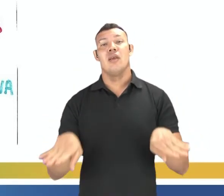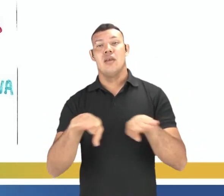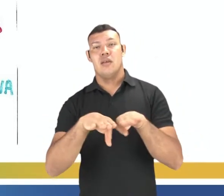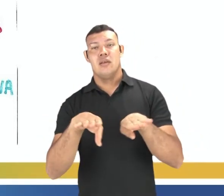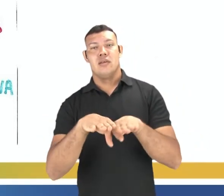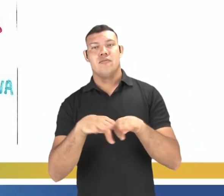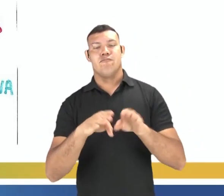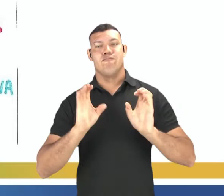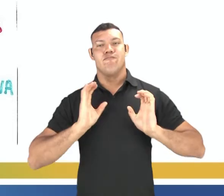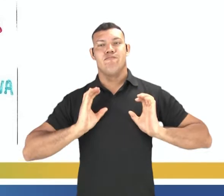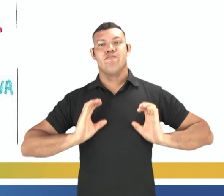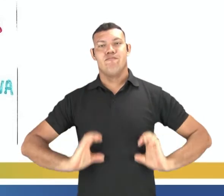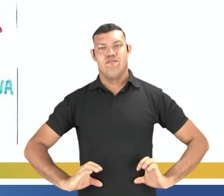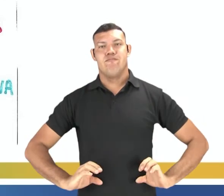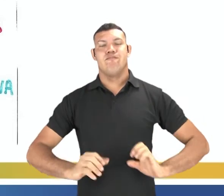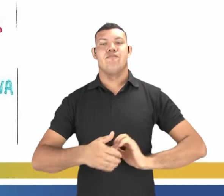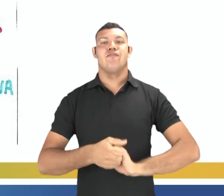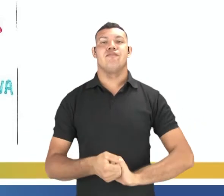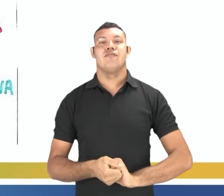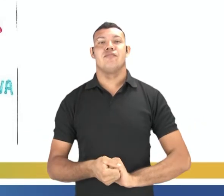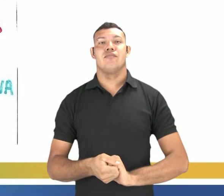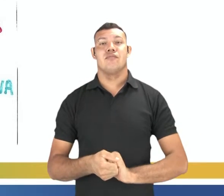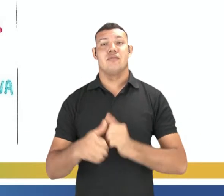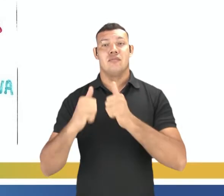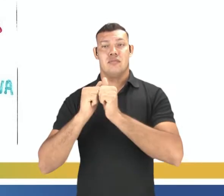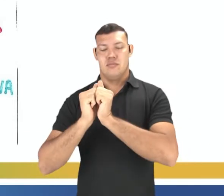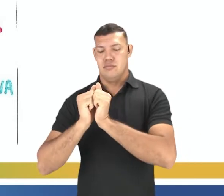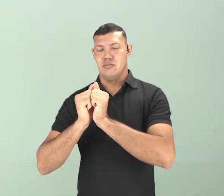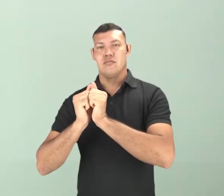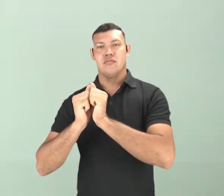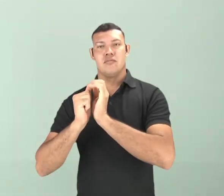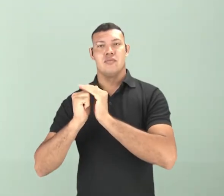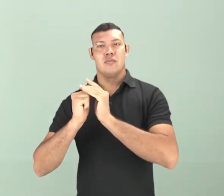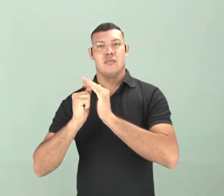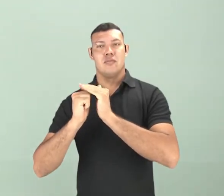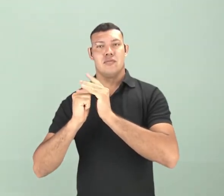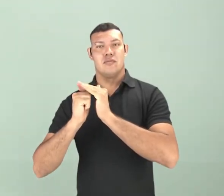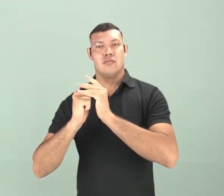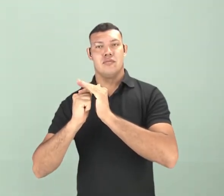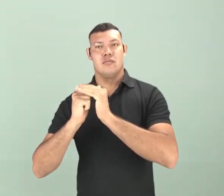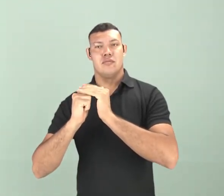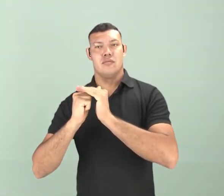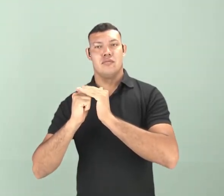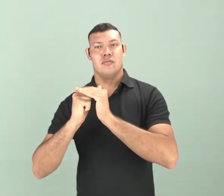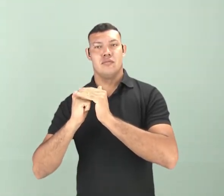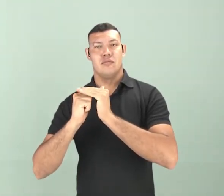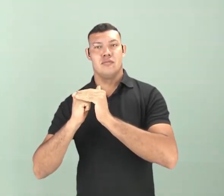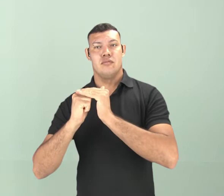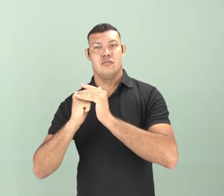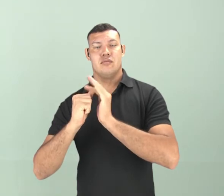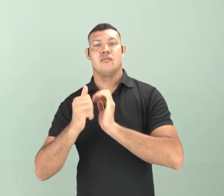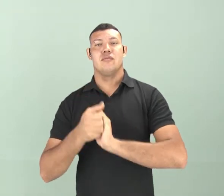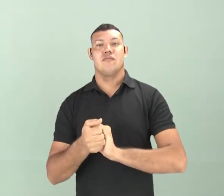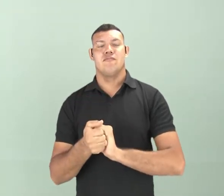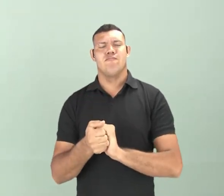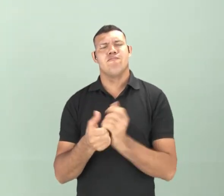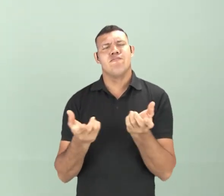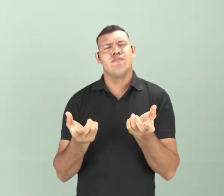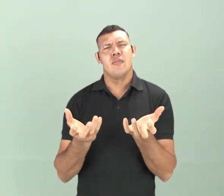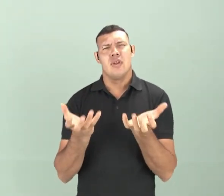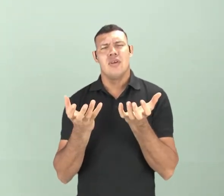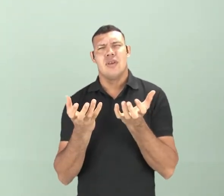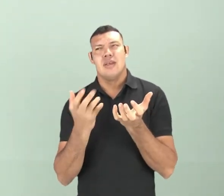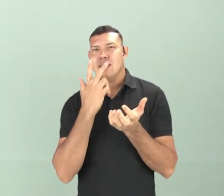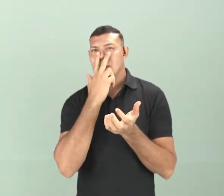com o comportamento. Então, o cérebro ele processa as informações, como eu falei, é como se fosse